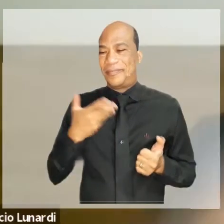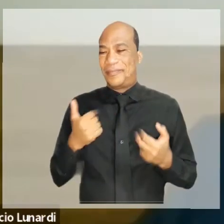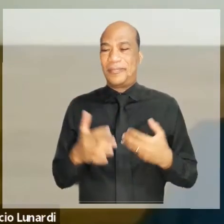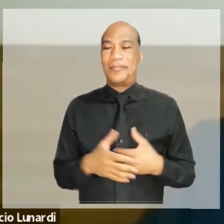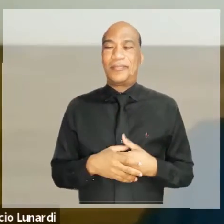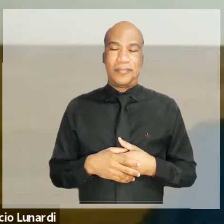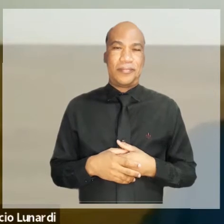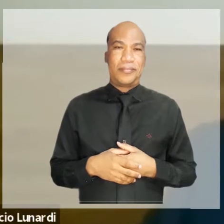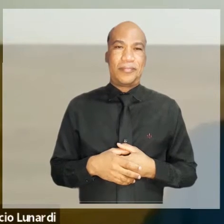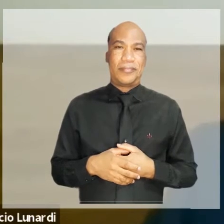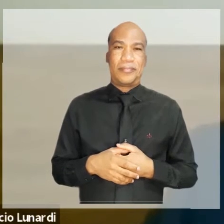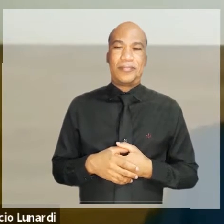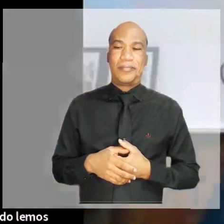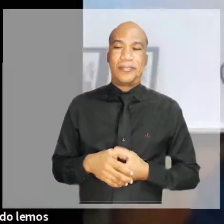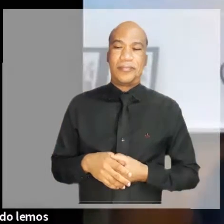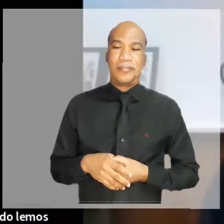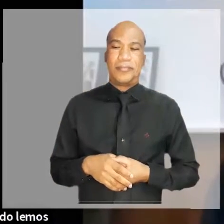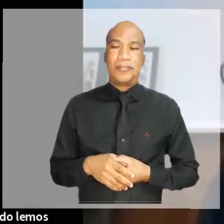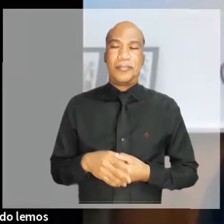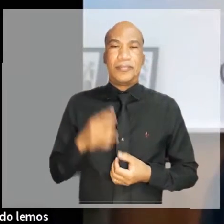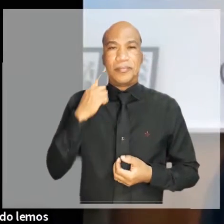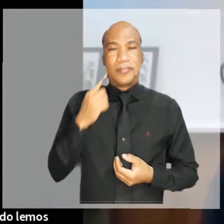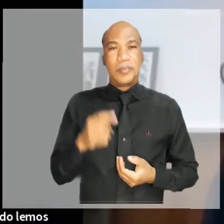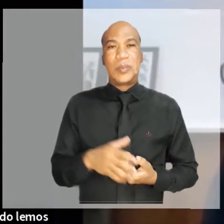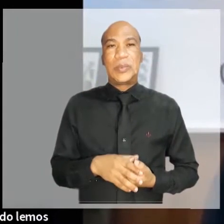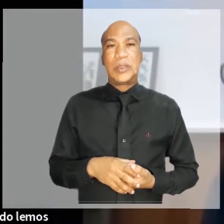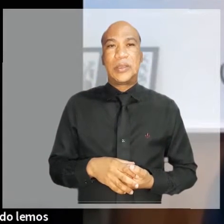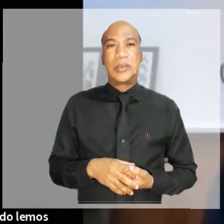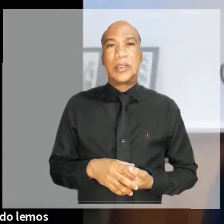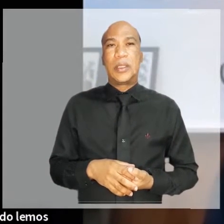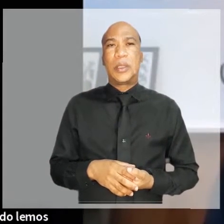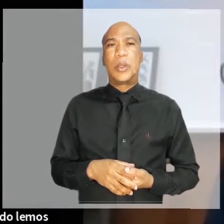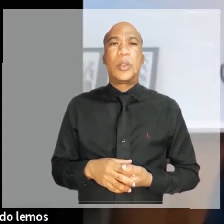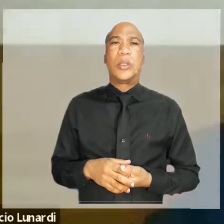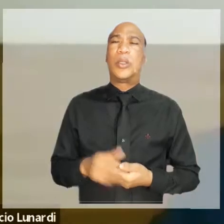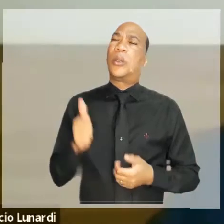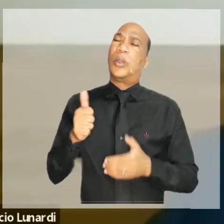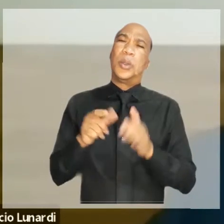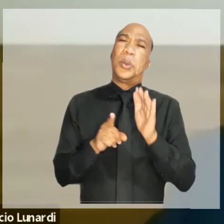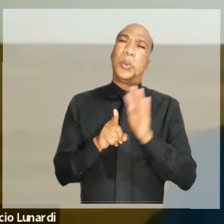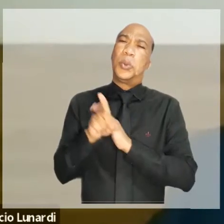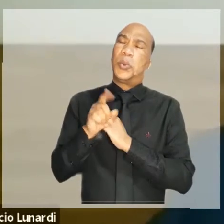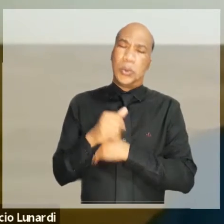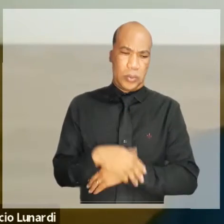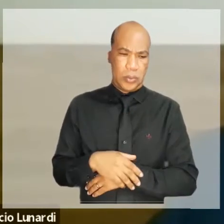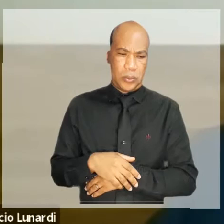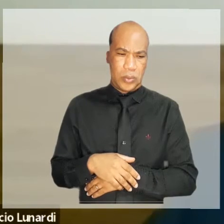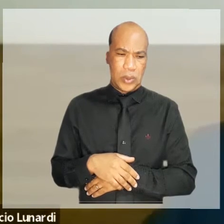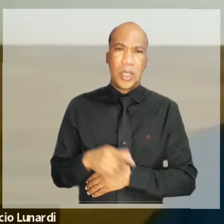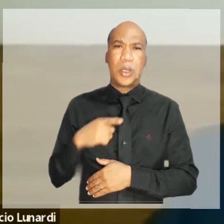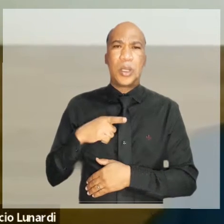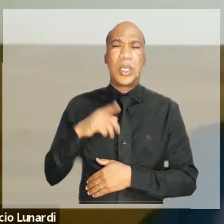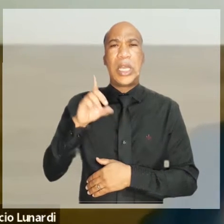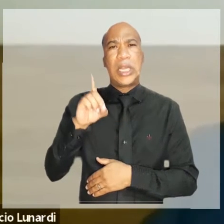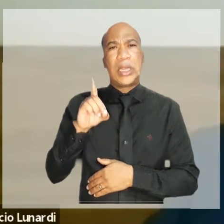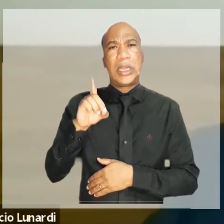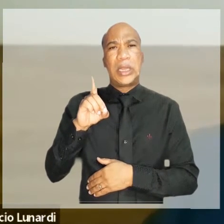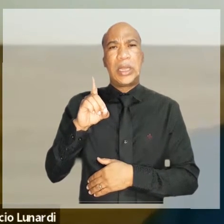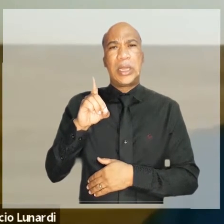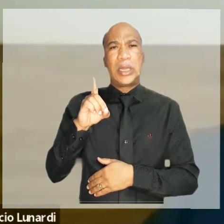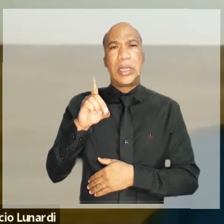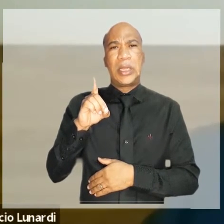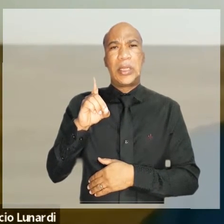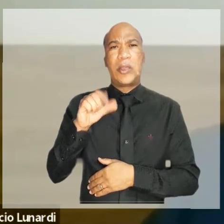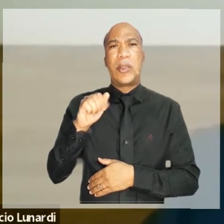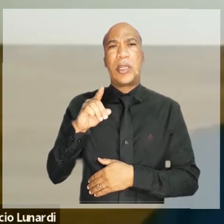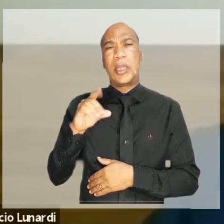aqui, vou gastar uma hora lendo os elogios da palestra, né? Eu vou, de repente, mencionar o nome de todo mundo aqui que fez os elogios, né? A Wildes pergunta